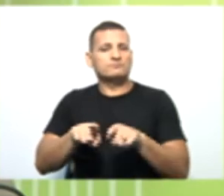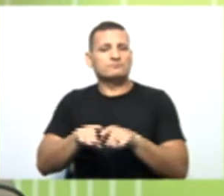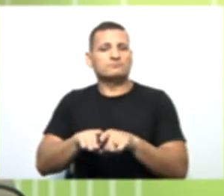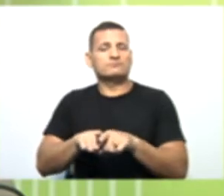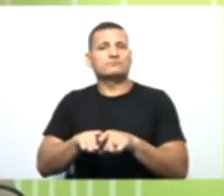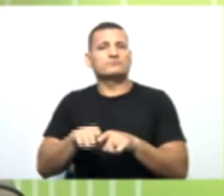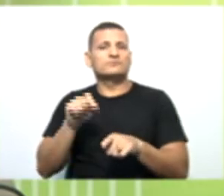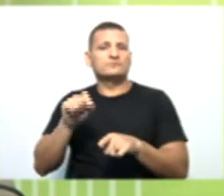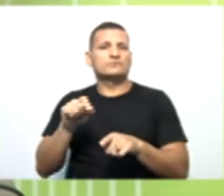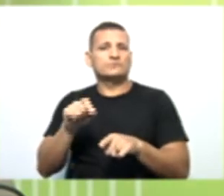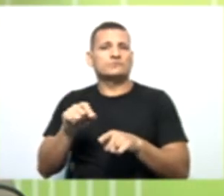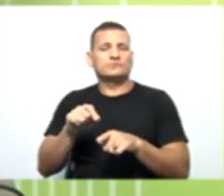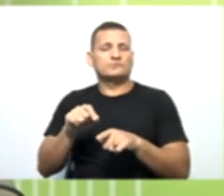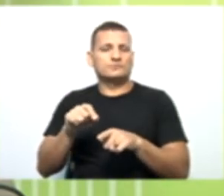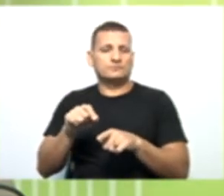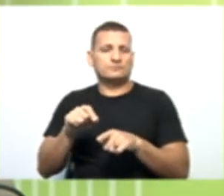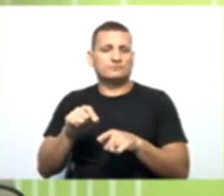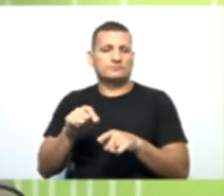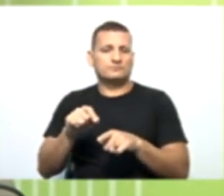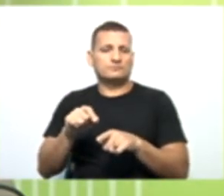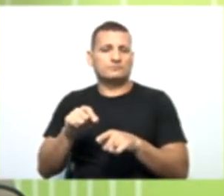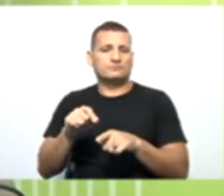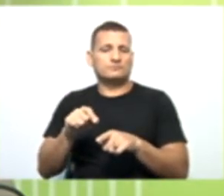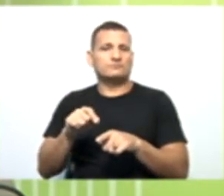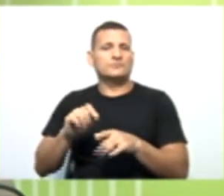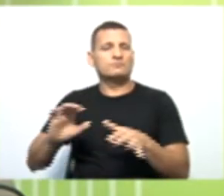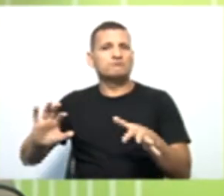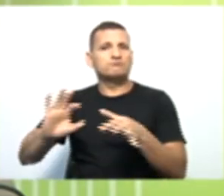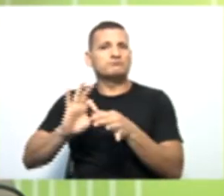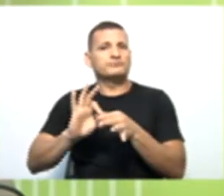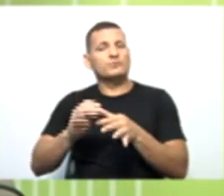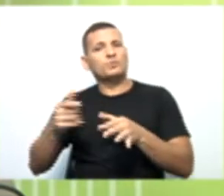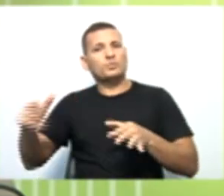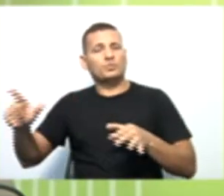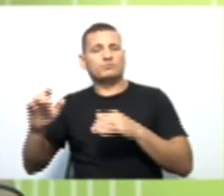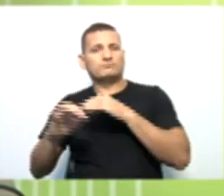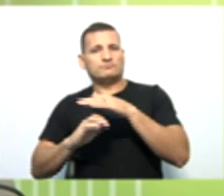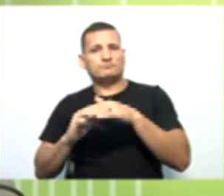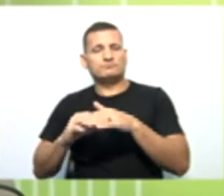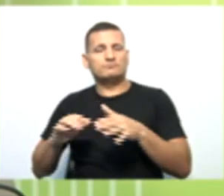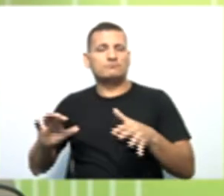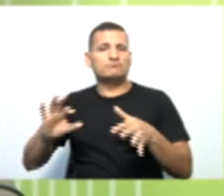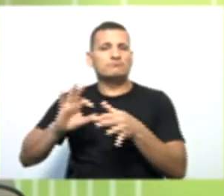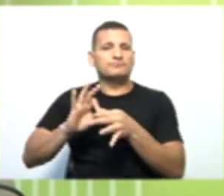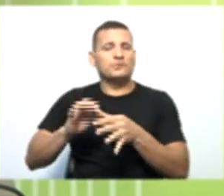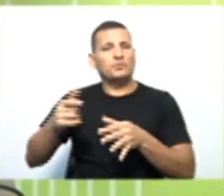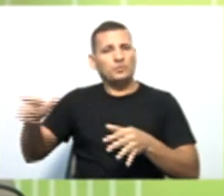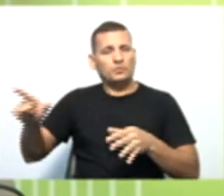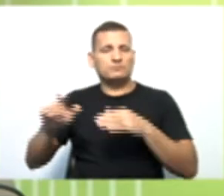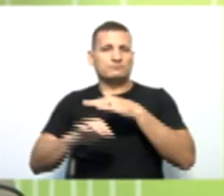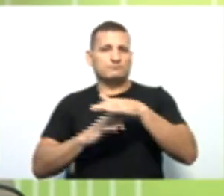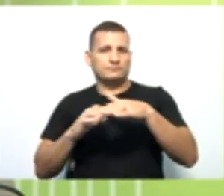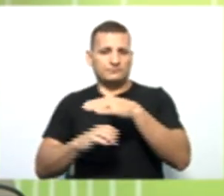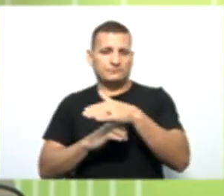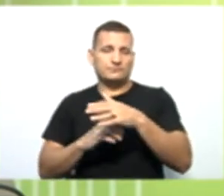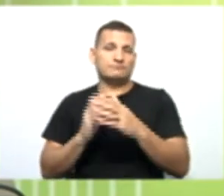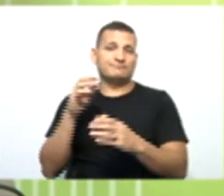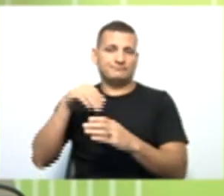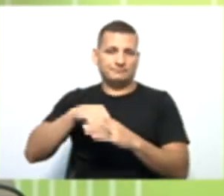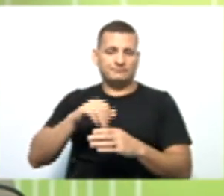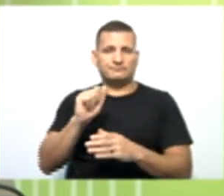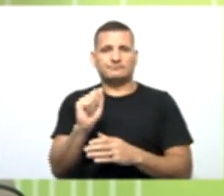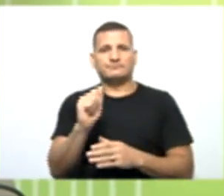forma aliada a outros empreendedores, a outros negócios, como dentro de um